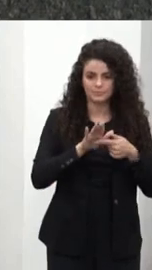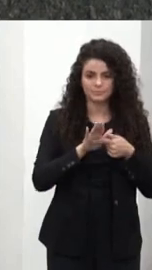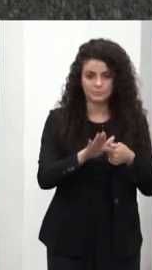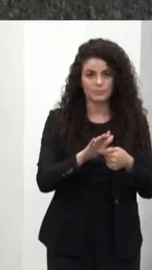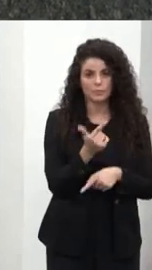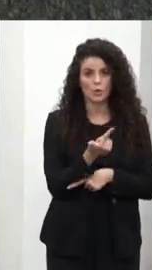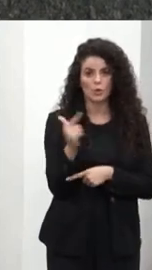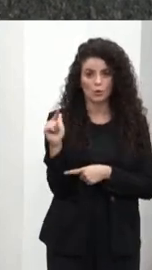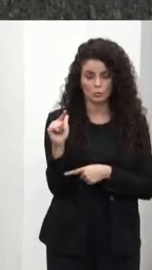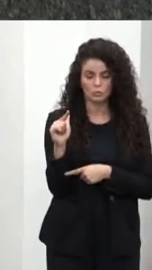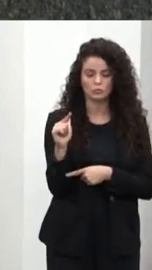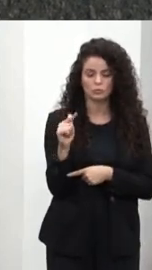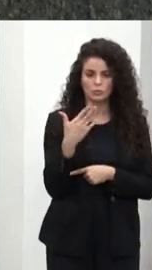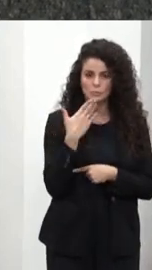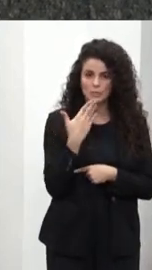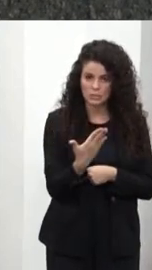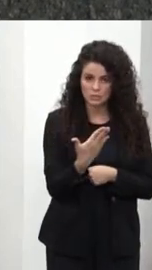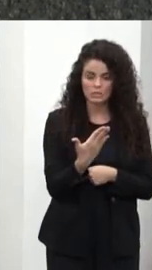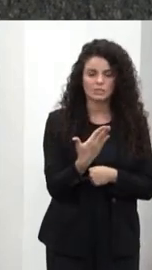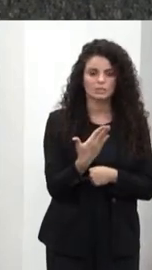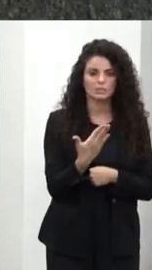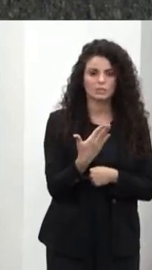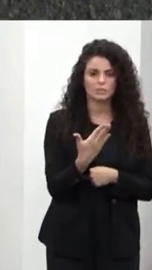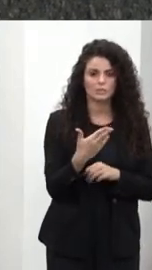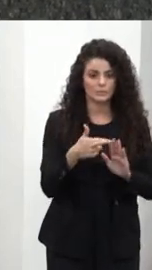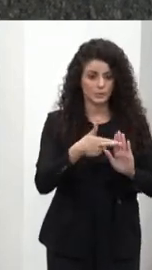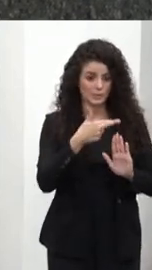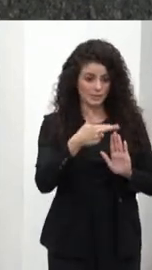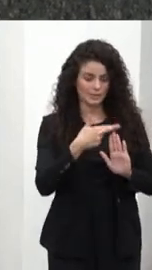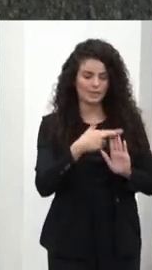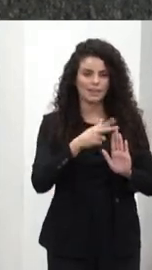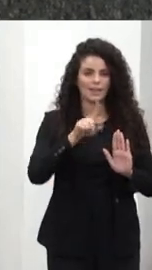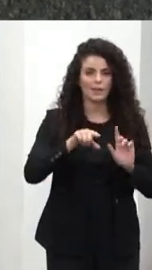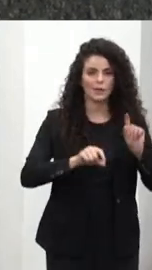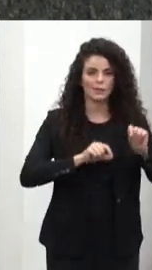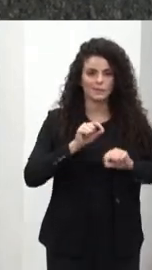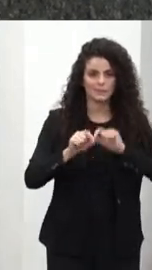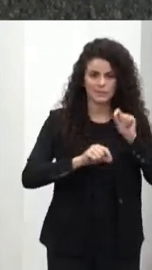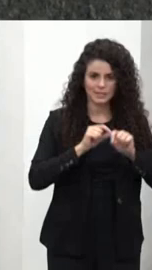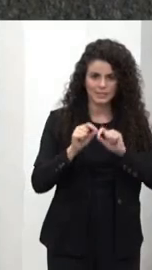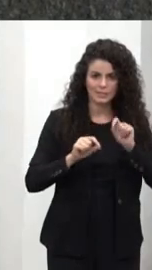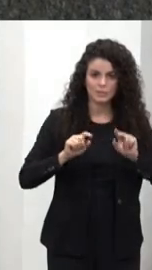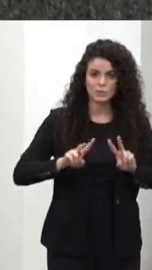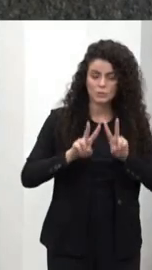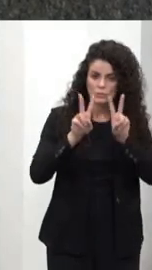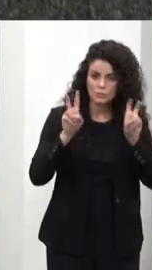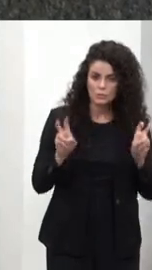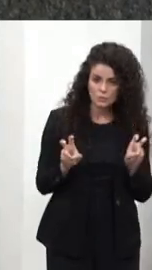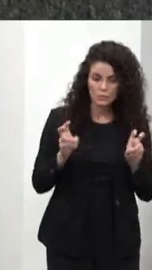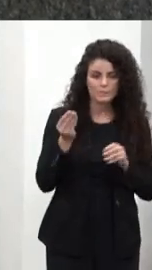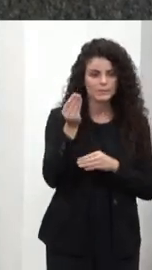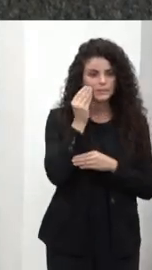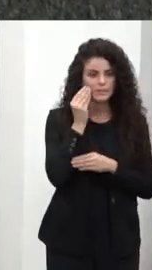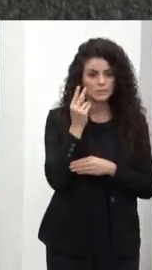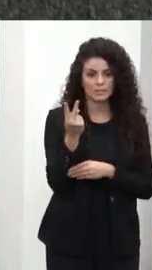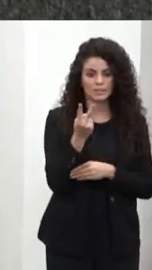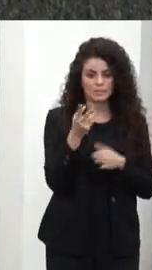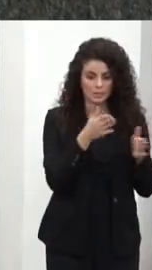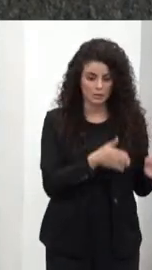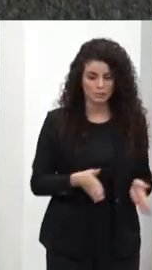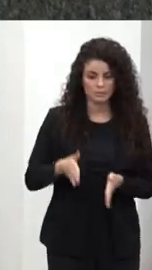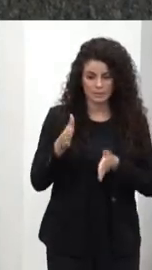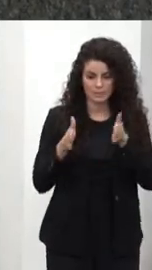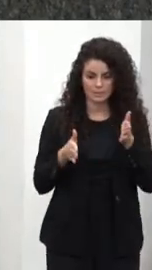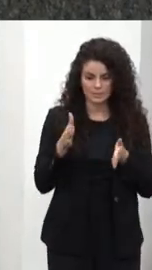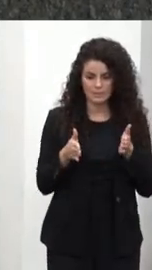requerimento que é com relação a realização de uma segunda etapa já fizemos uma